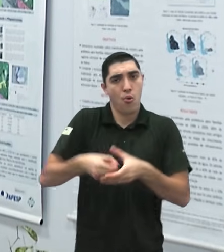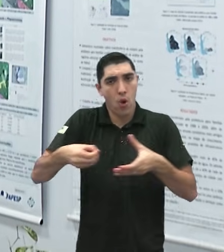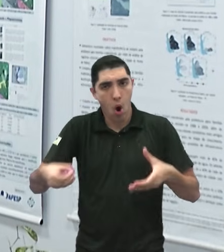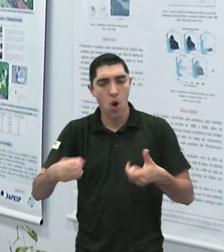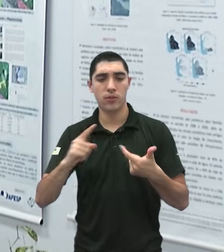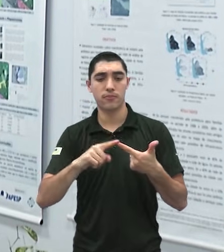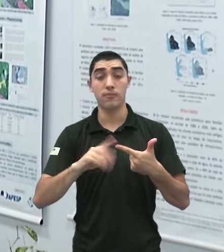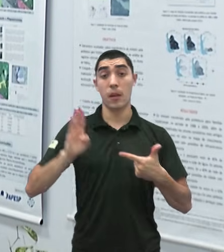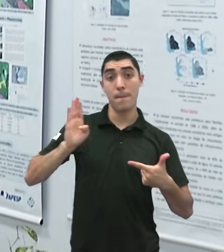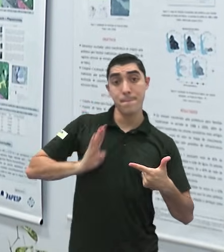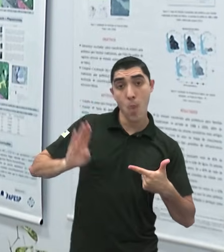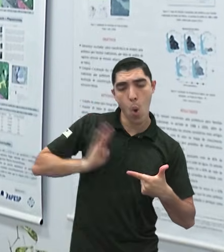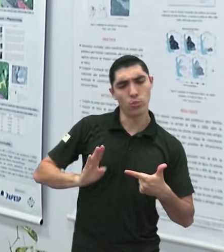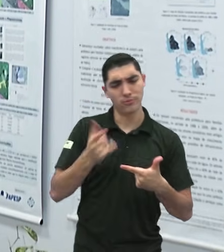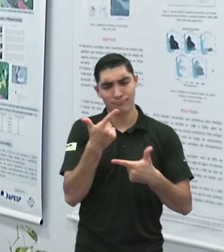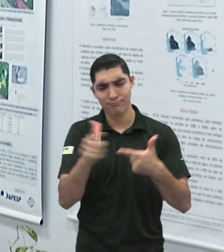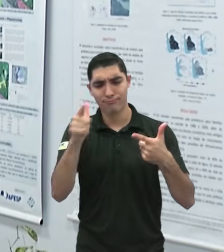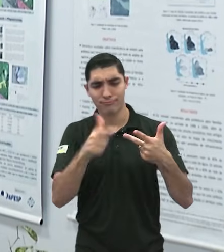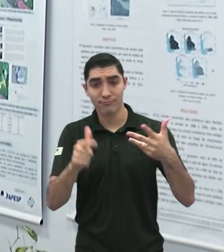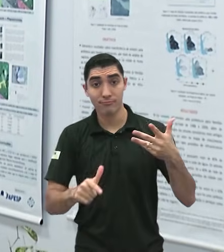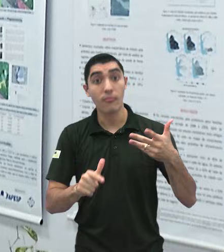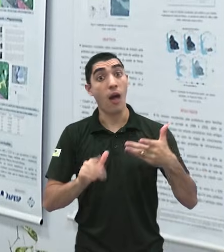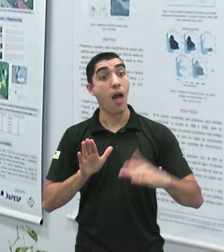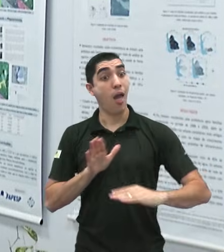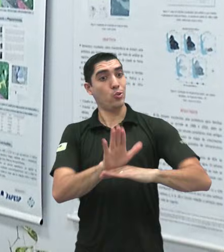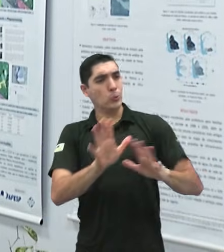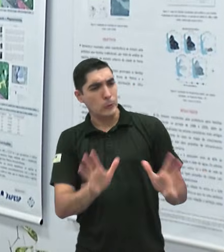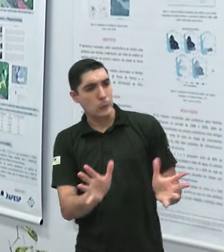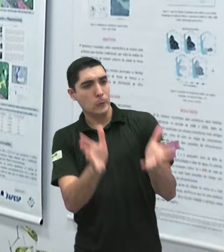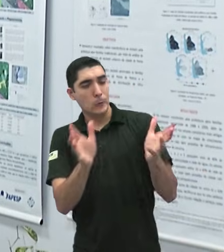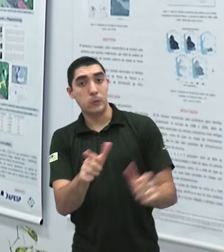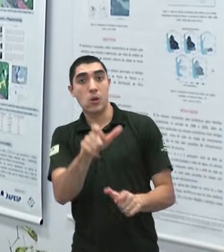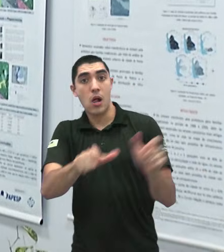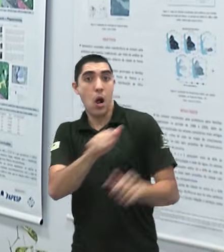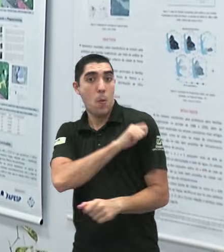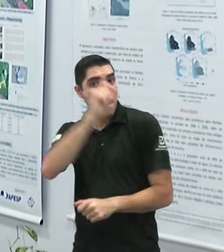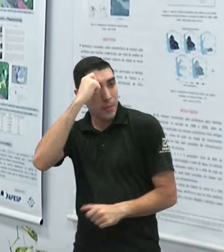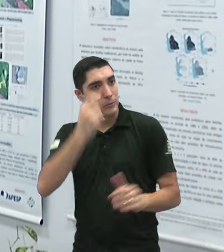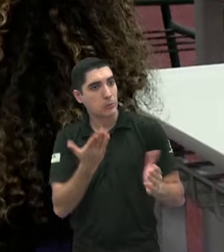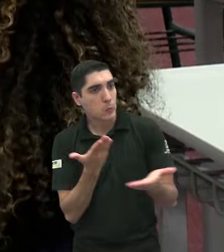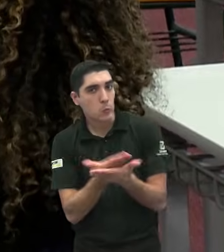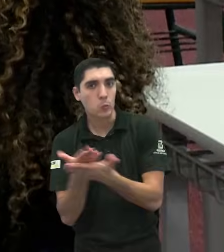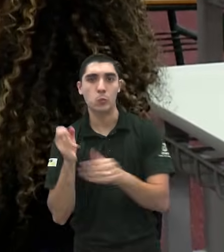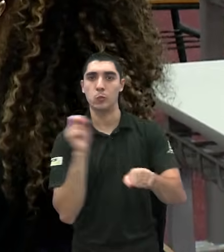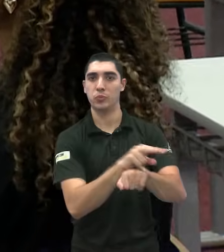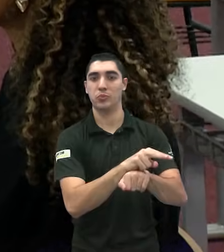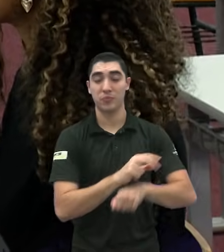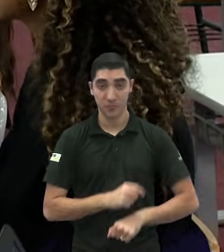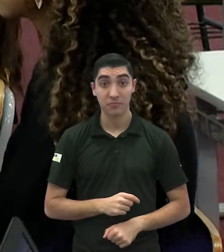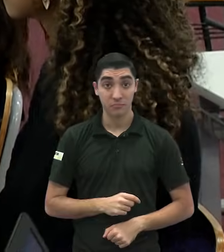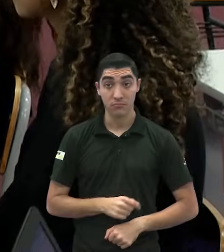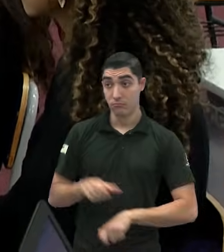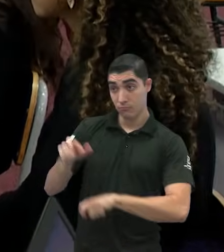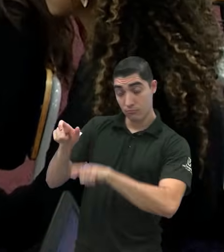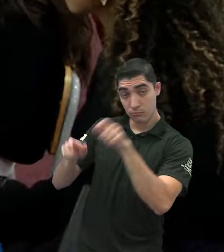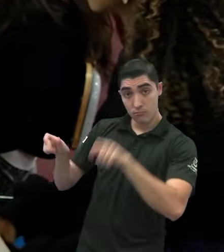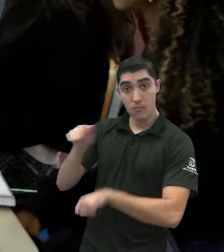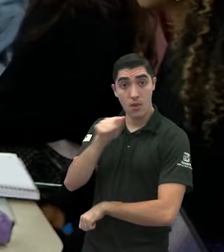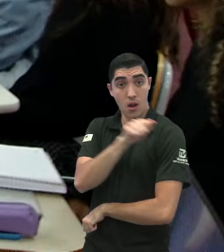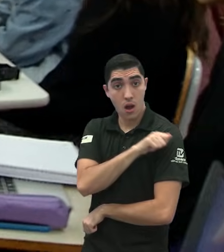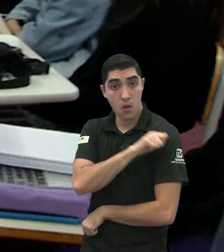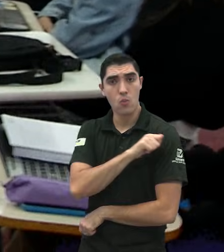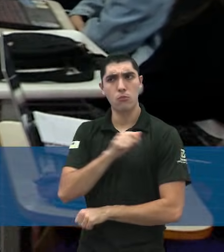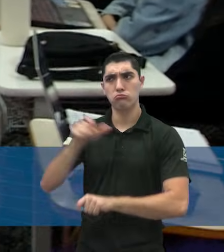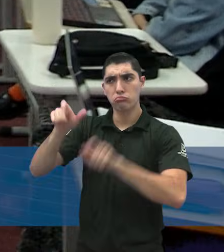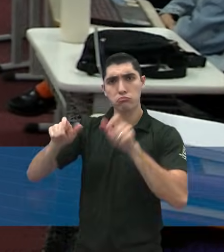também programas de bolsas, ajudaram a impulsionar esse crescimento. A presença de estudantes e